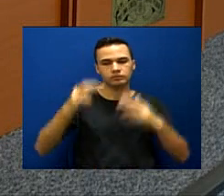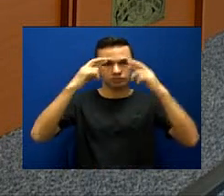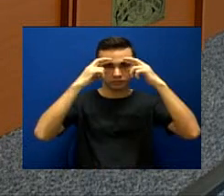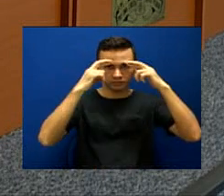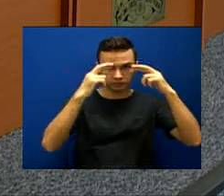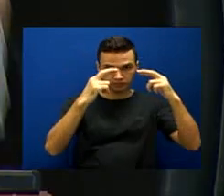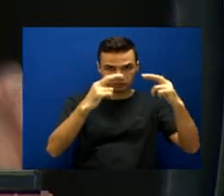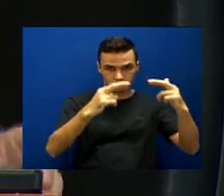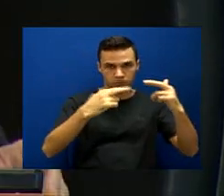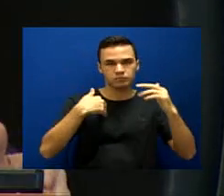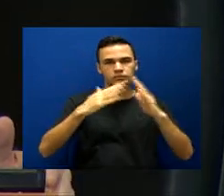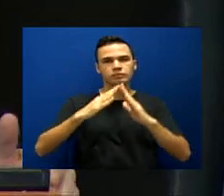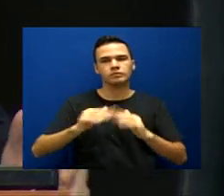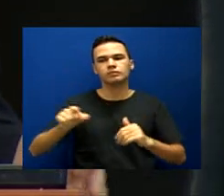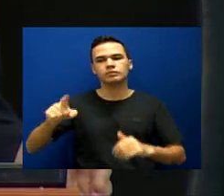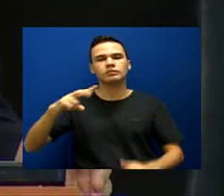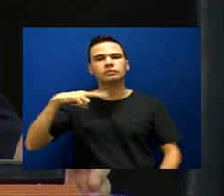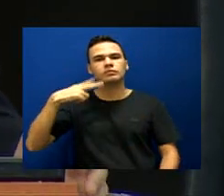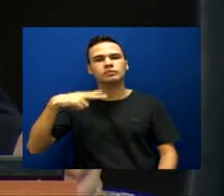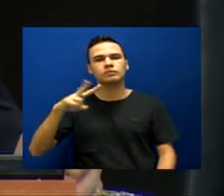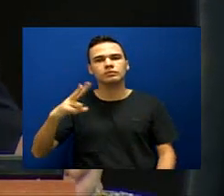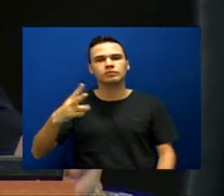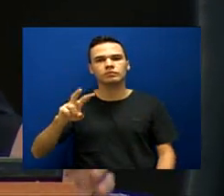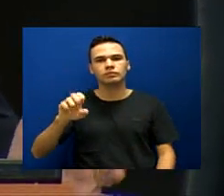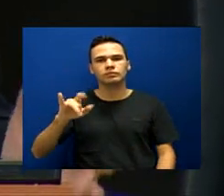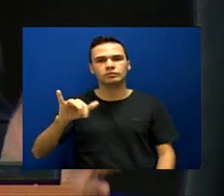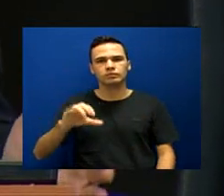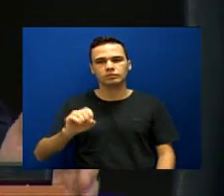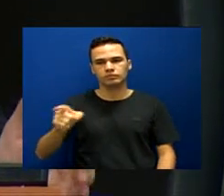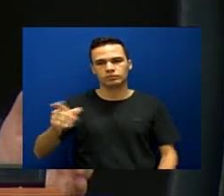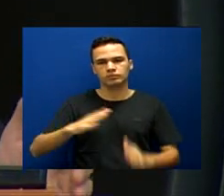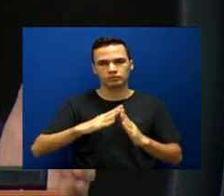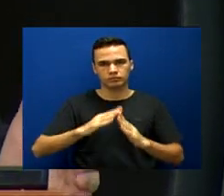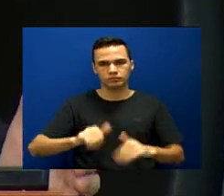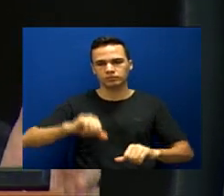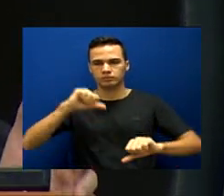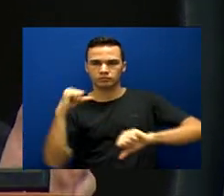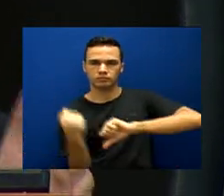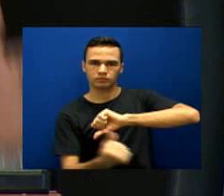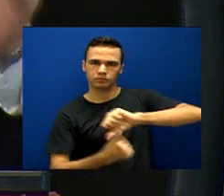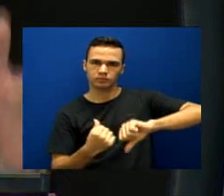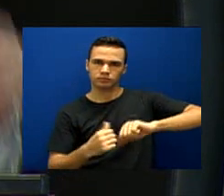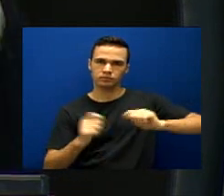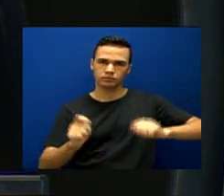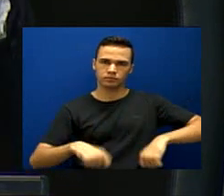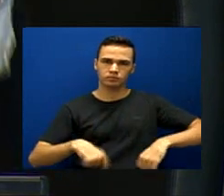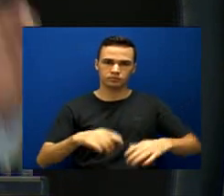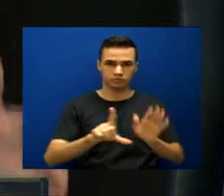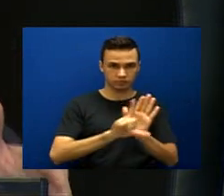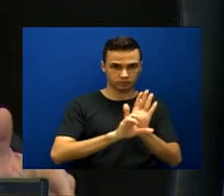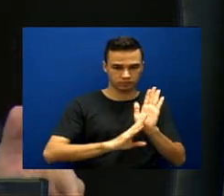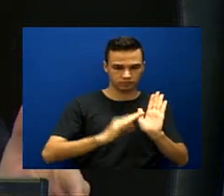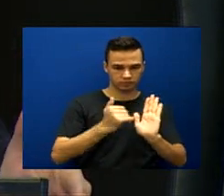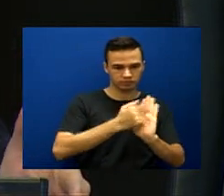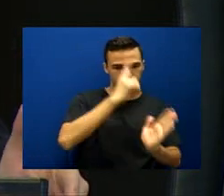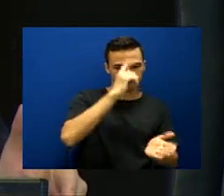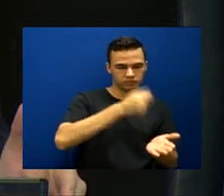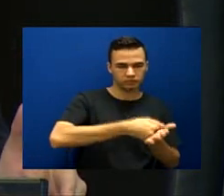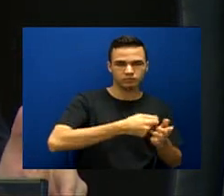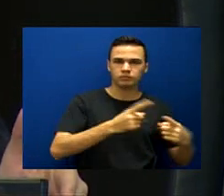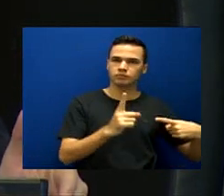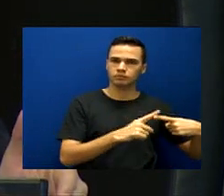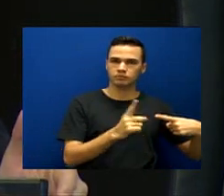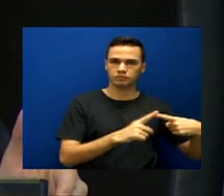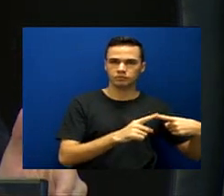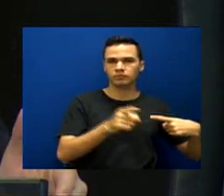Respeitando o pedido do vereador Hélio Brasileiro, eu submeto ao plenário a inversão, para que a gente possa votar primeiro a emenda do vereador Hélio Brasileiro,